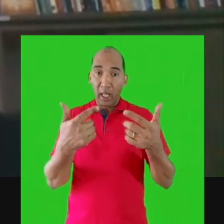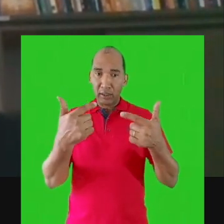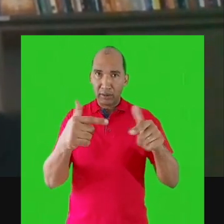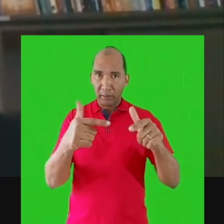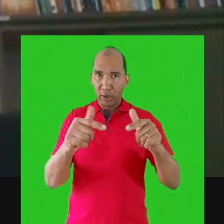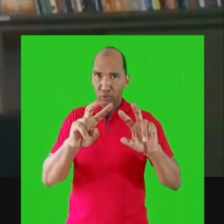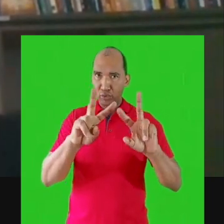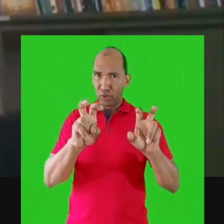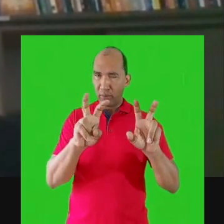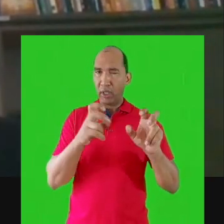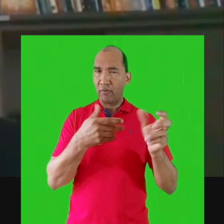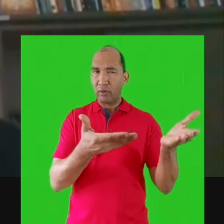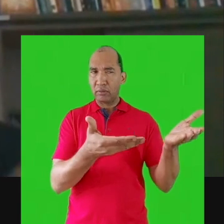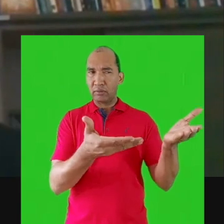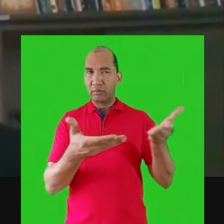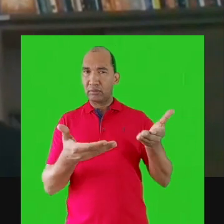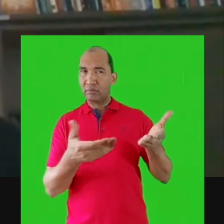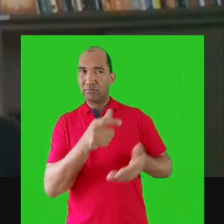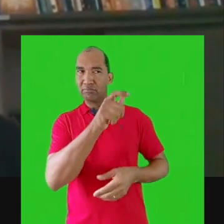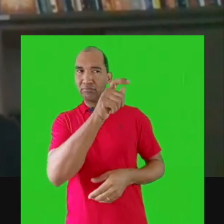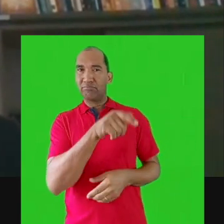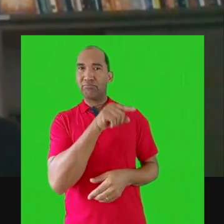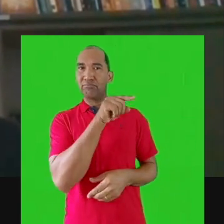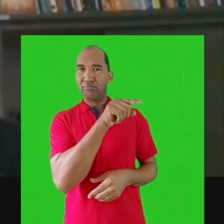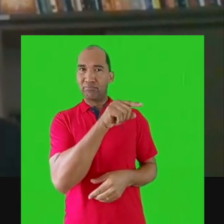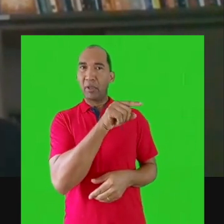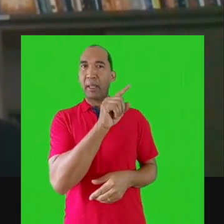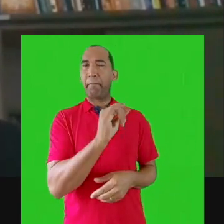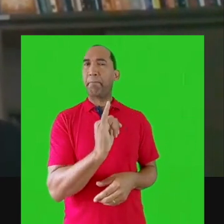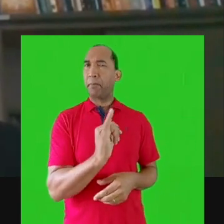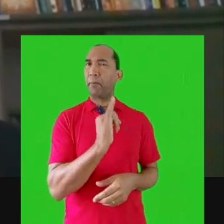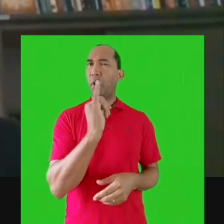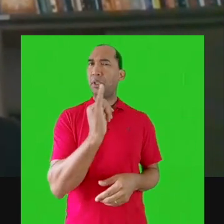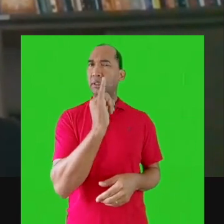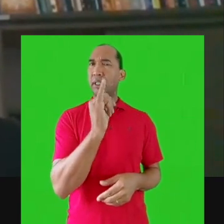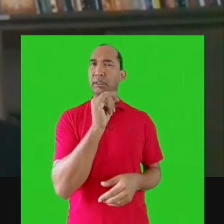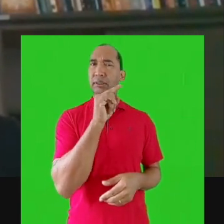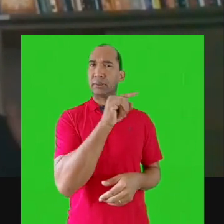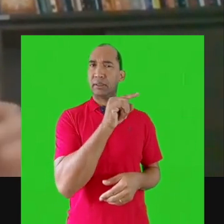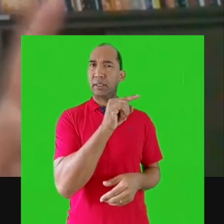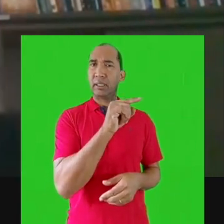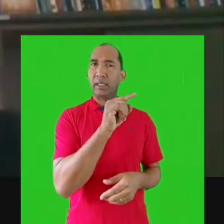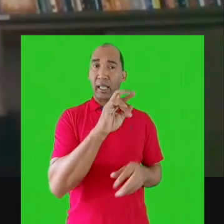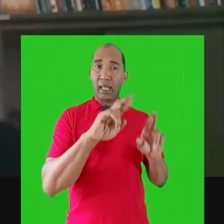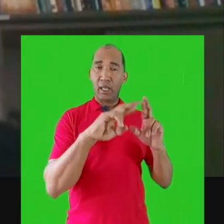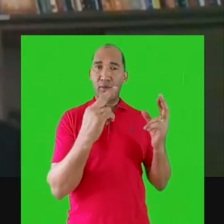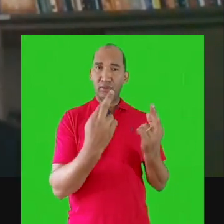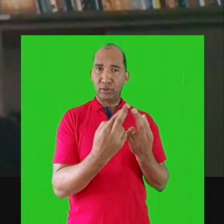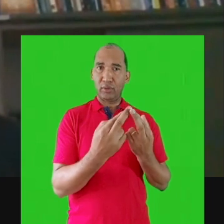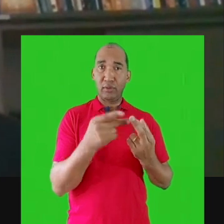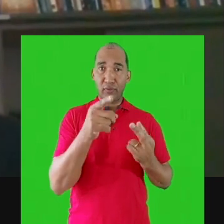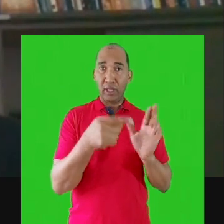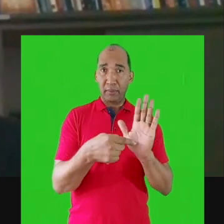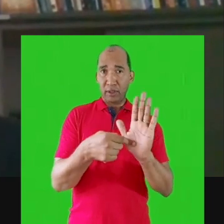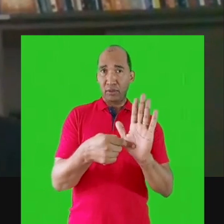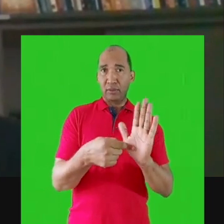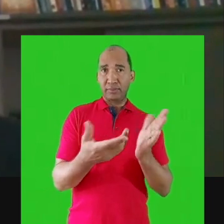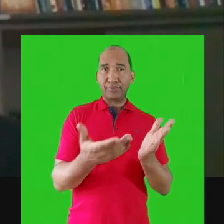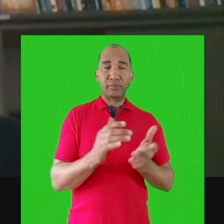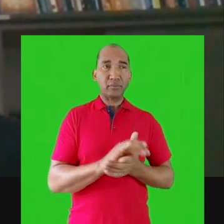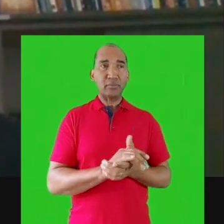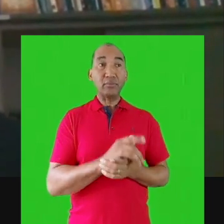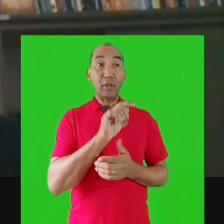para explicar um pouco desse trabalho, deixa eu chamar um cara que é muito importante nesse movimento que foi apresentado